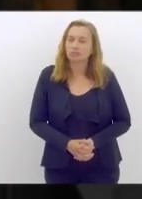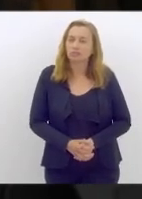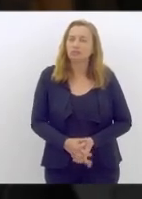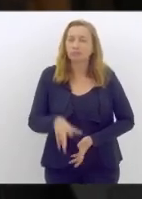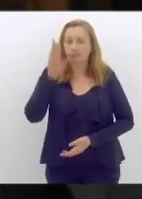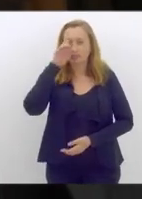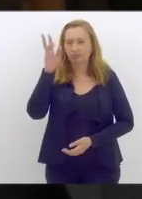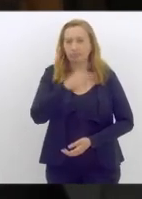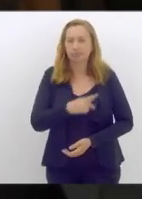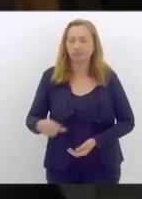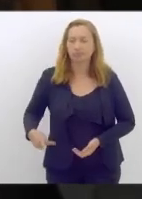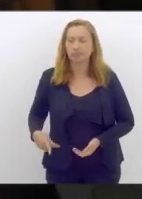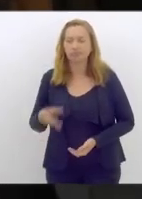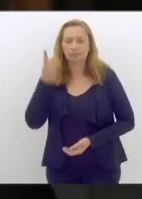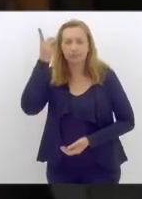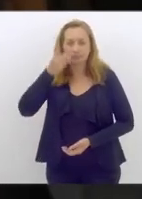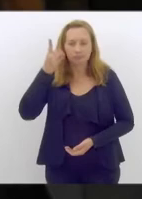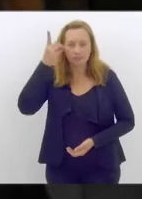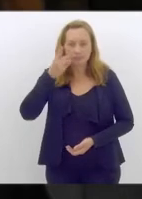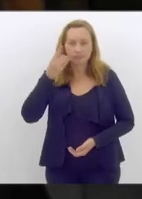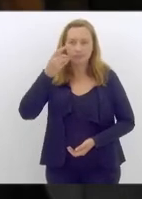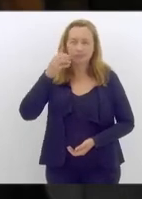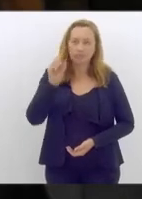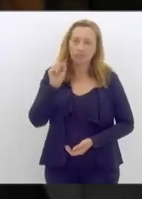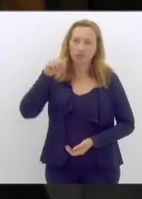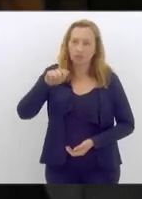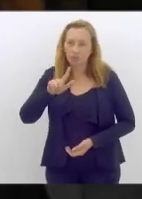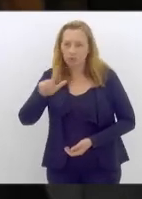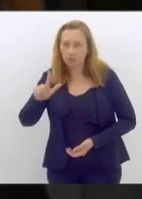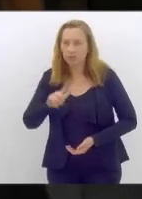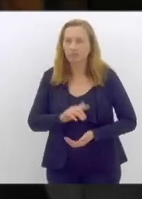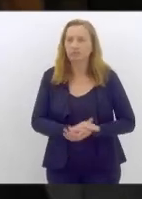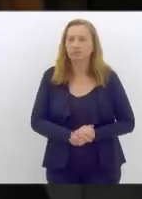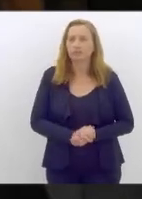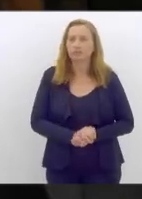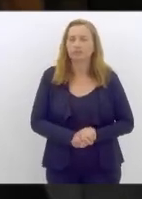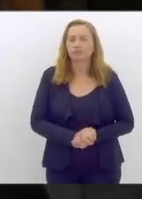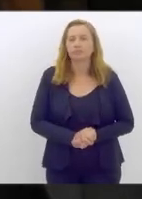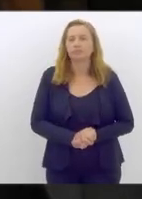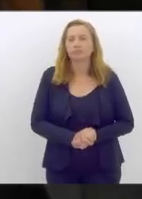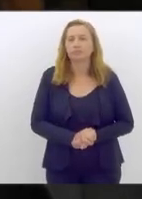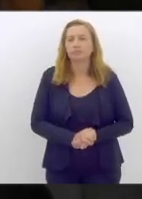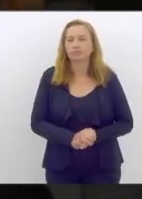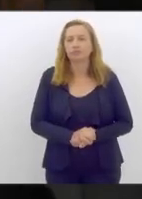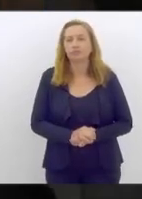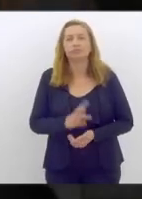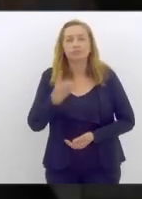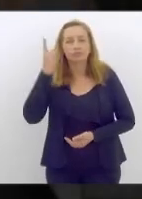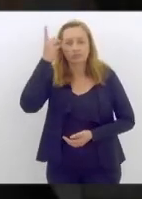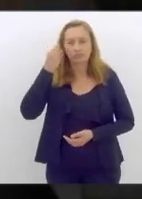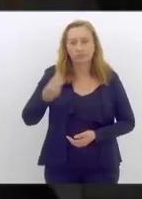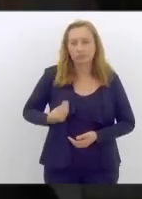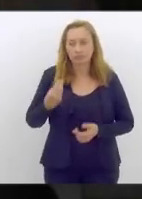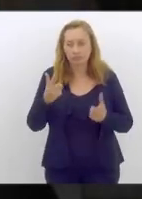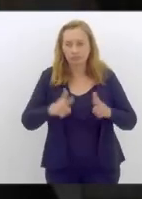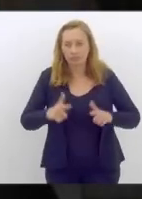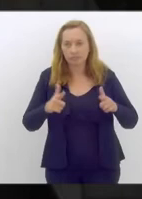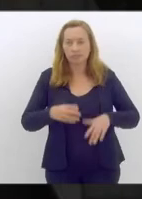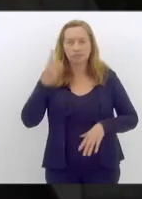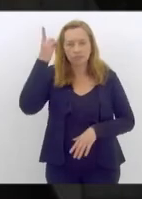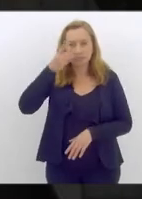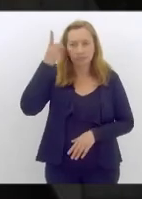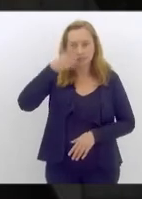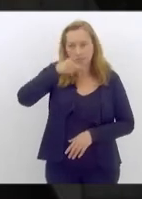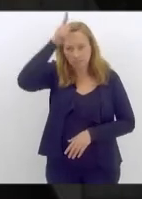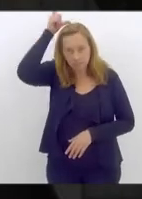senhor presidente Deputado Samuel Malafaia senhores deputados aqui presentes Deputado Luiz